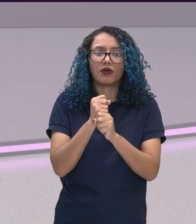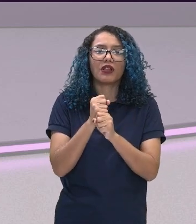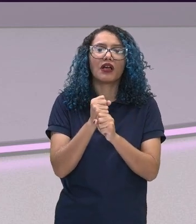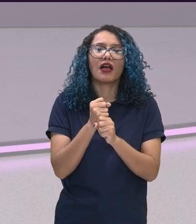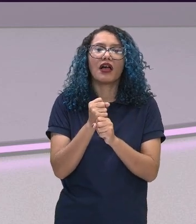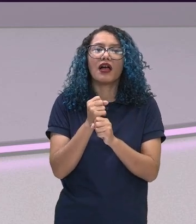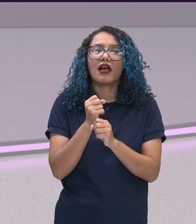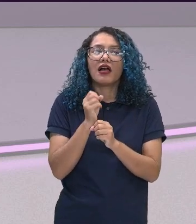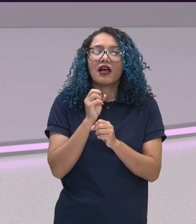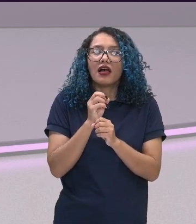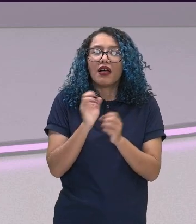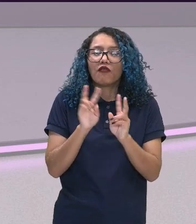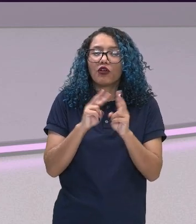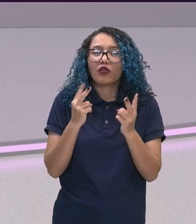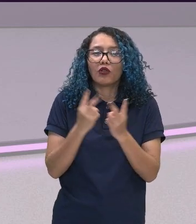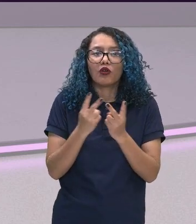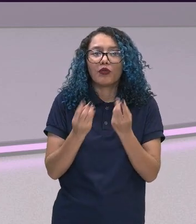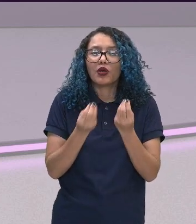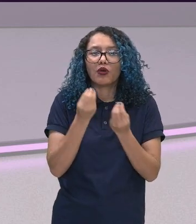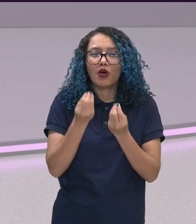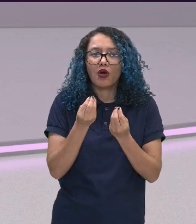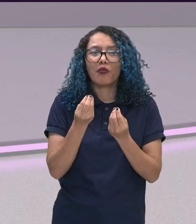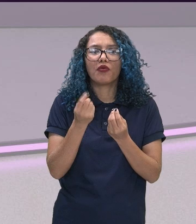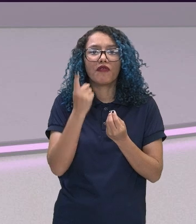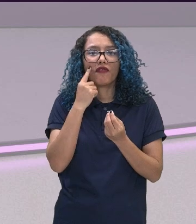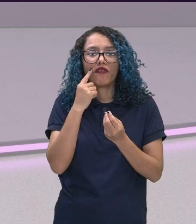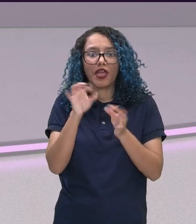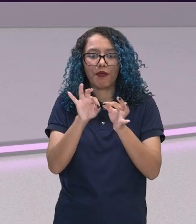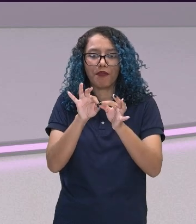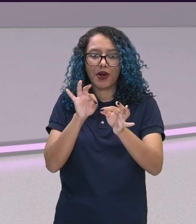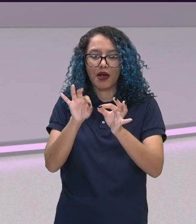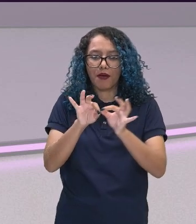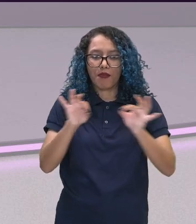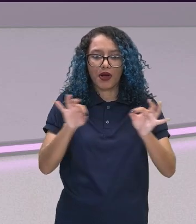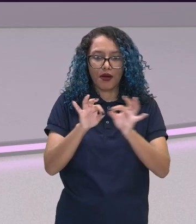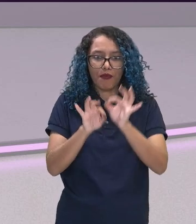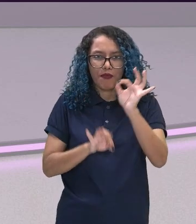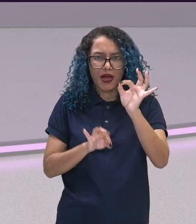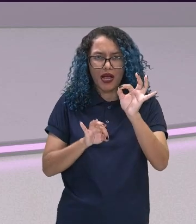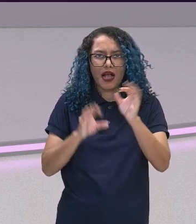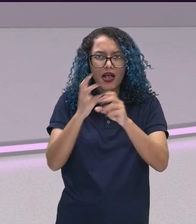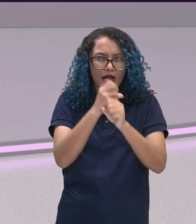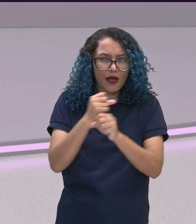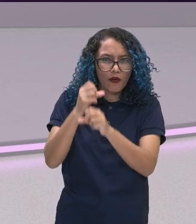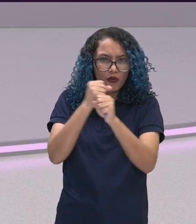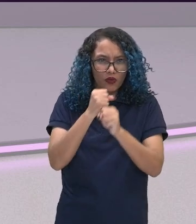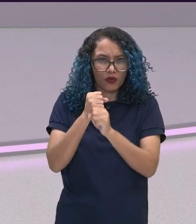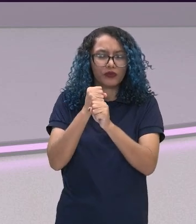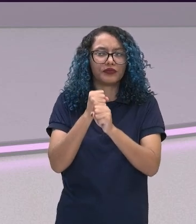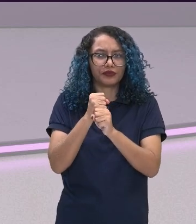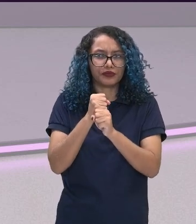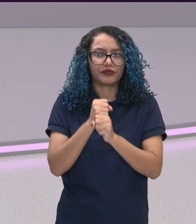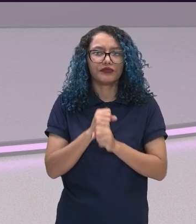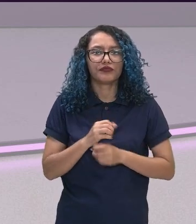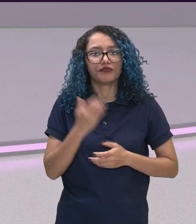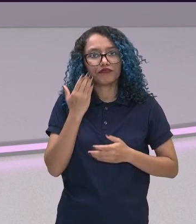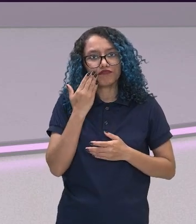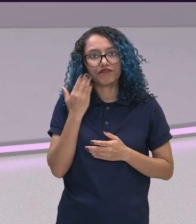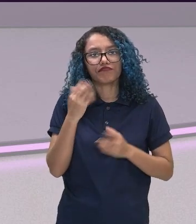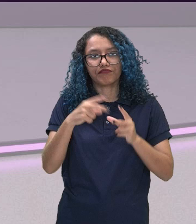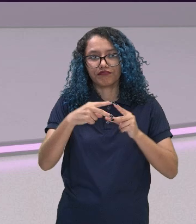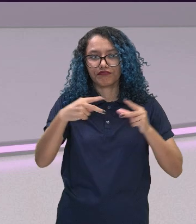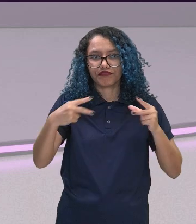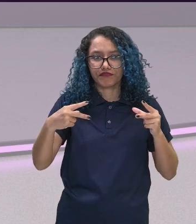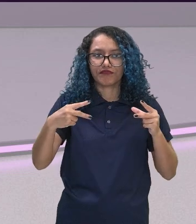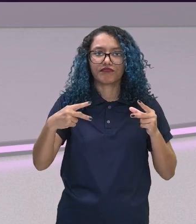sua altura. Assim como nós temos aqui, ó. Tem aqui do lado aqui, né, um paralelepípedo, né? E aí nós representamos